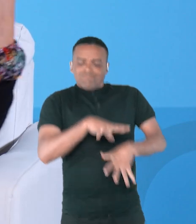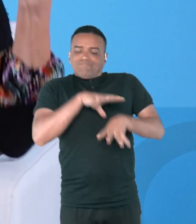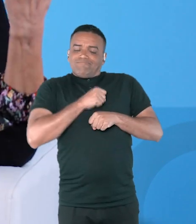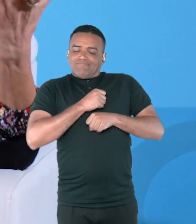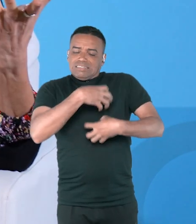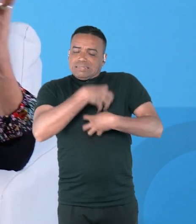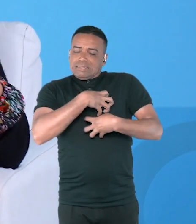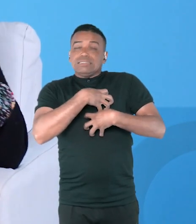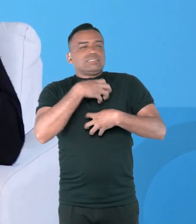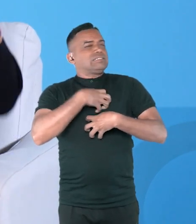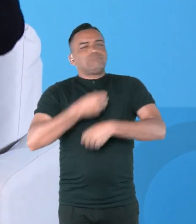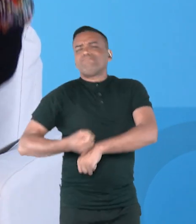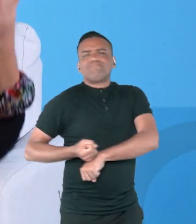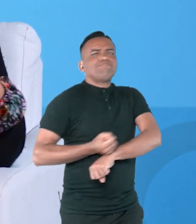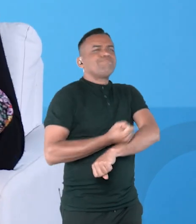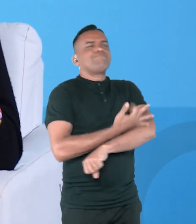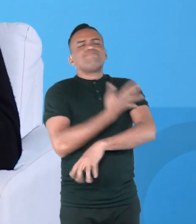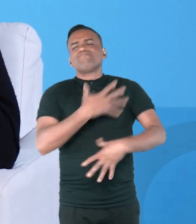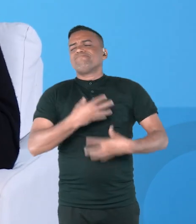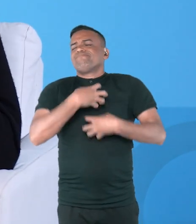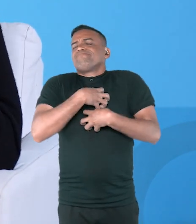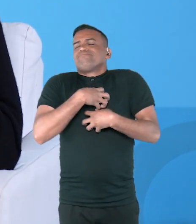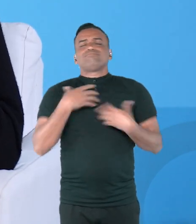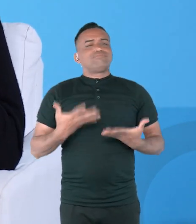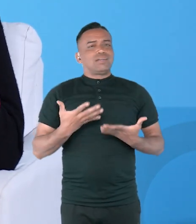dar alguma coisa, de te dar